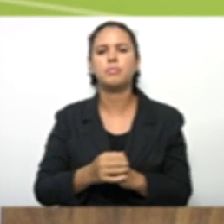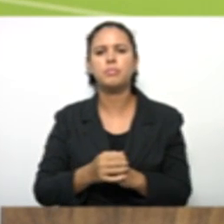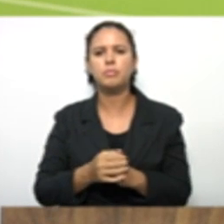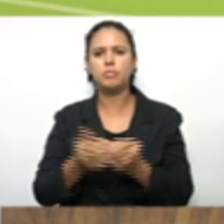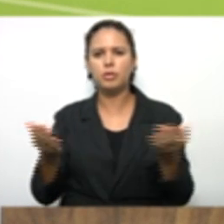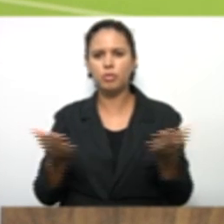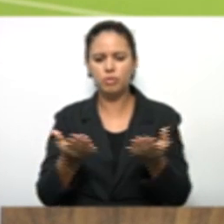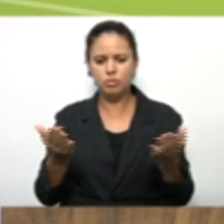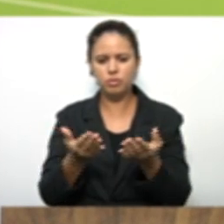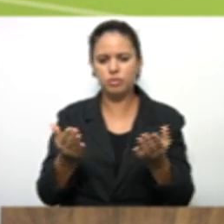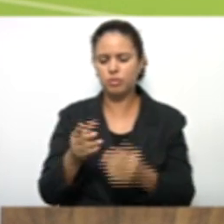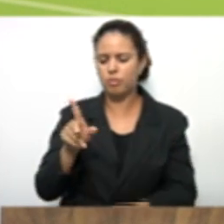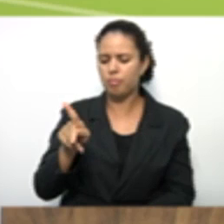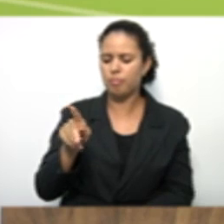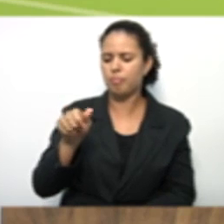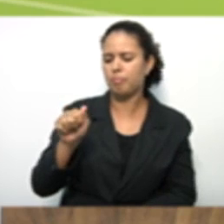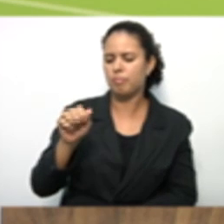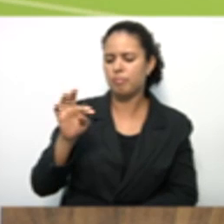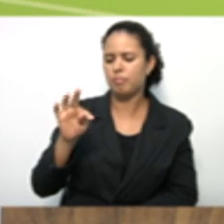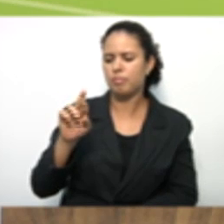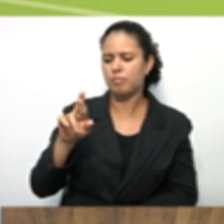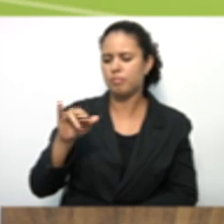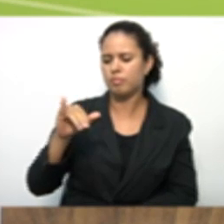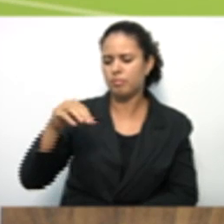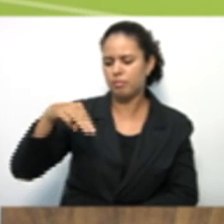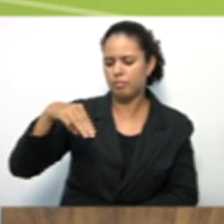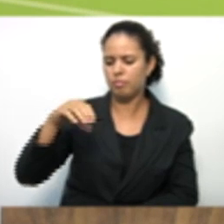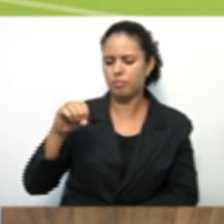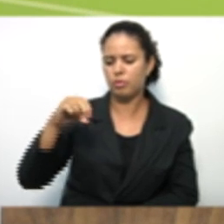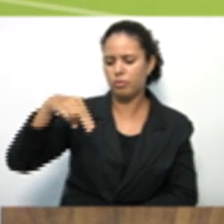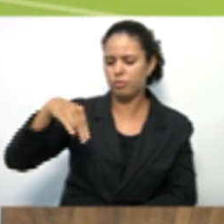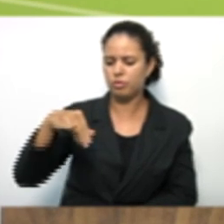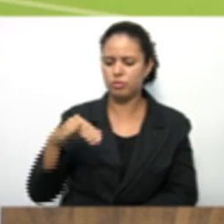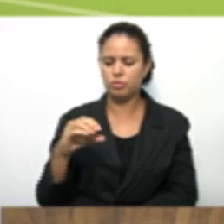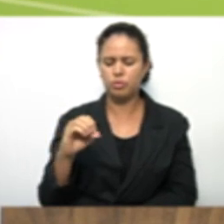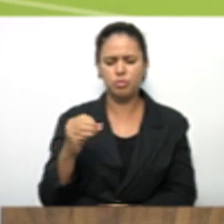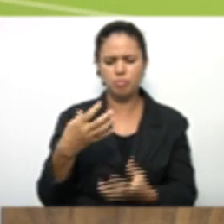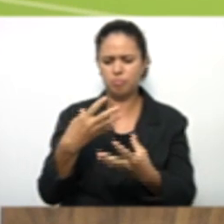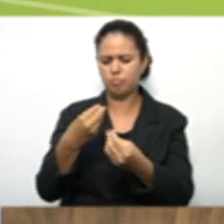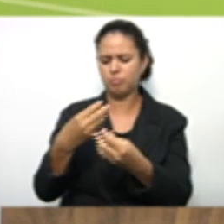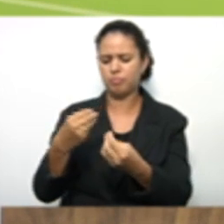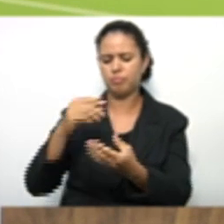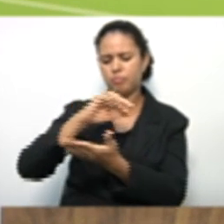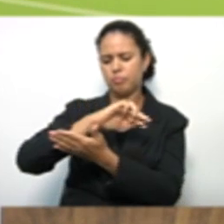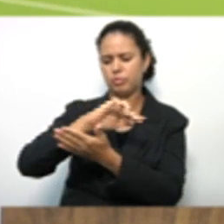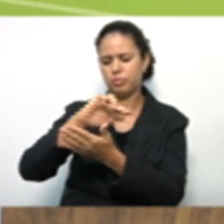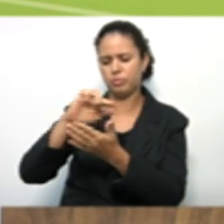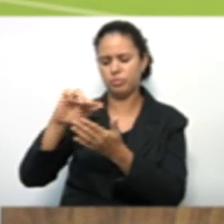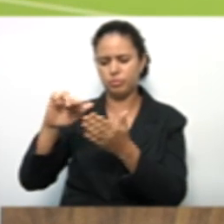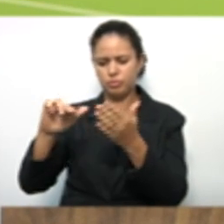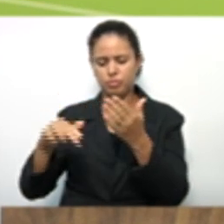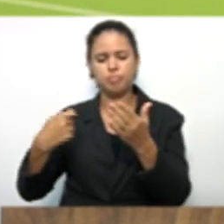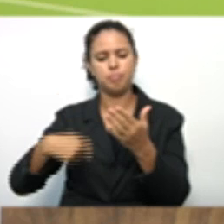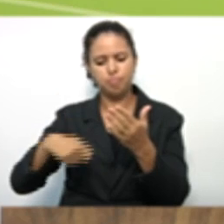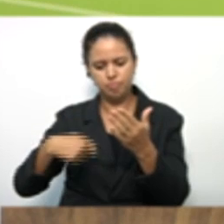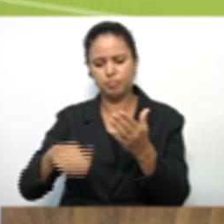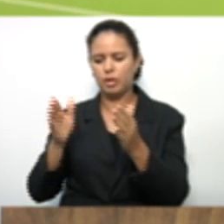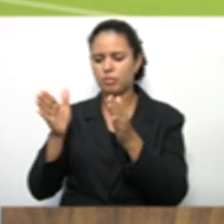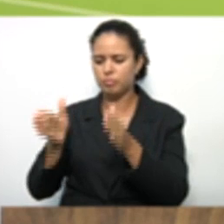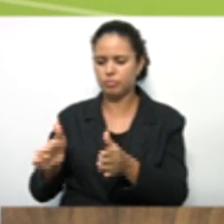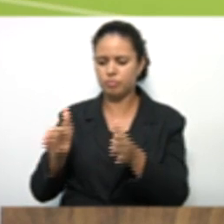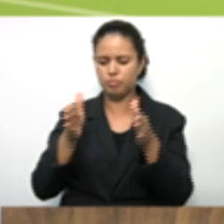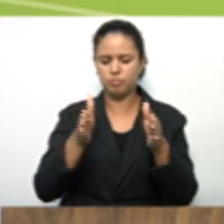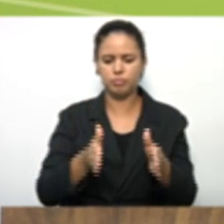quem? De quem, aluno? Da azienda, não é fazenda não. Quem é esse tal da azienda? A azienda é o patrimônio, mais